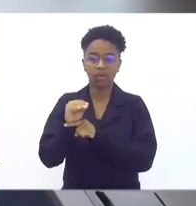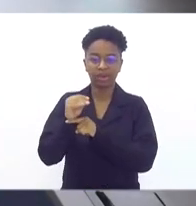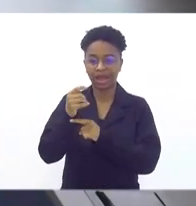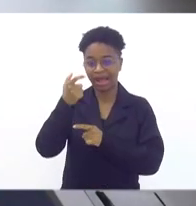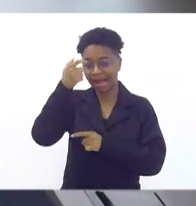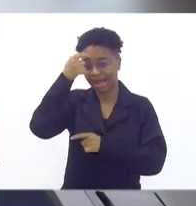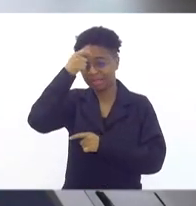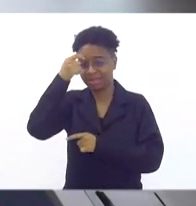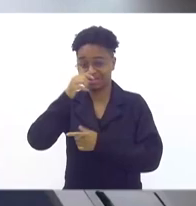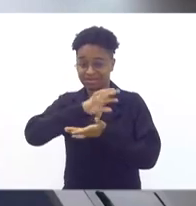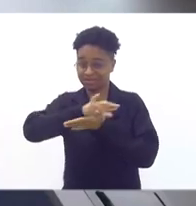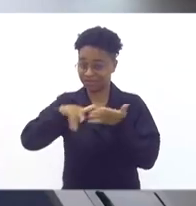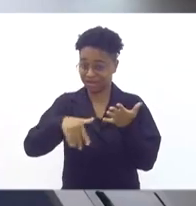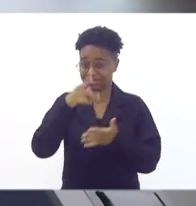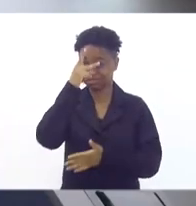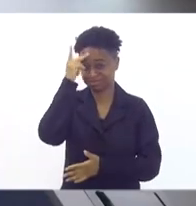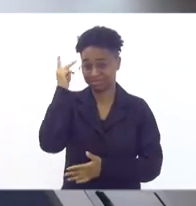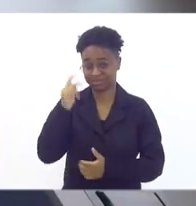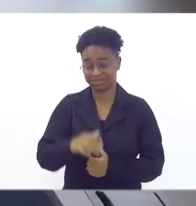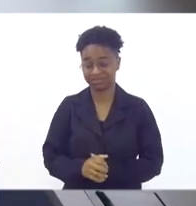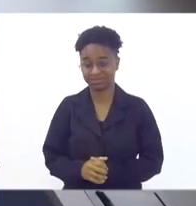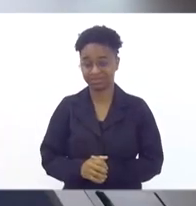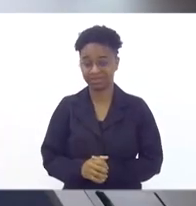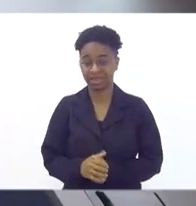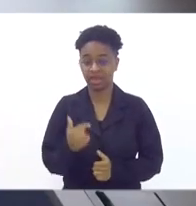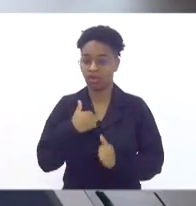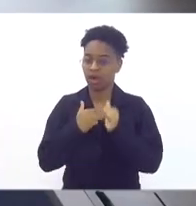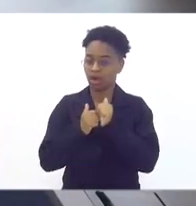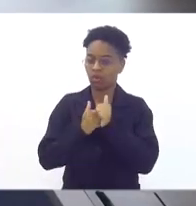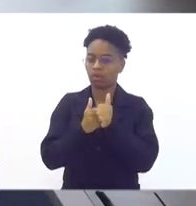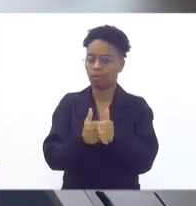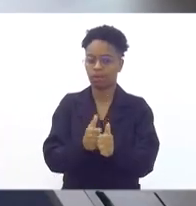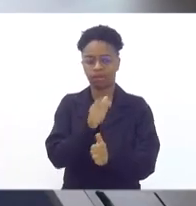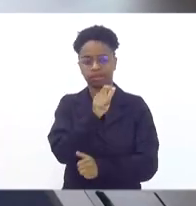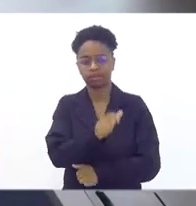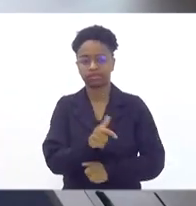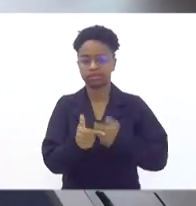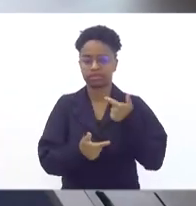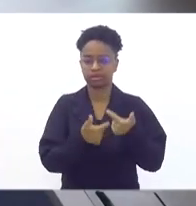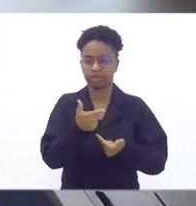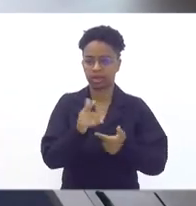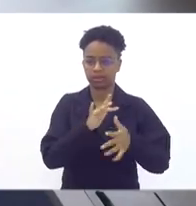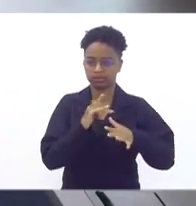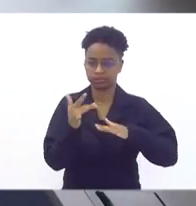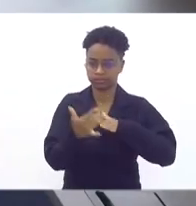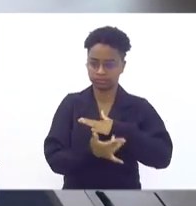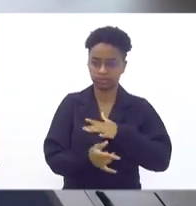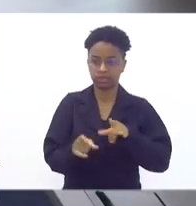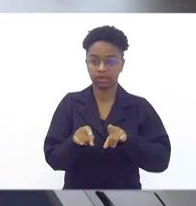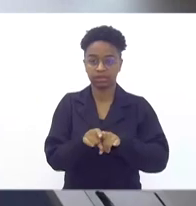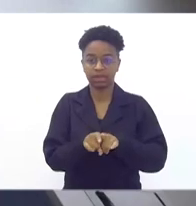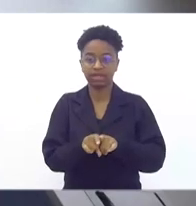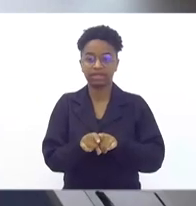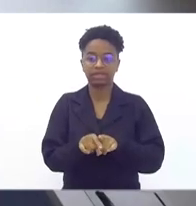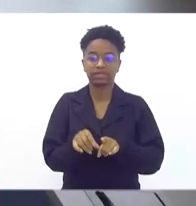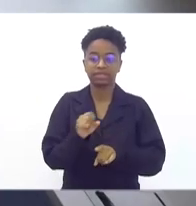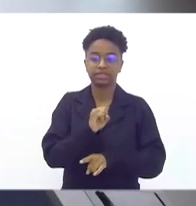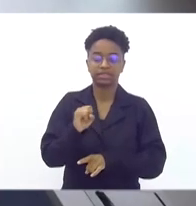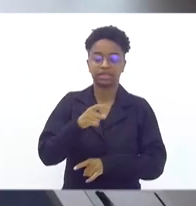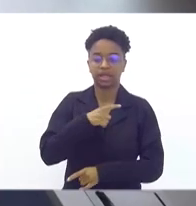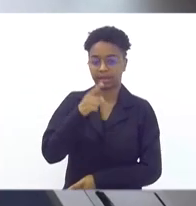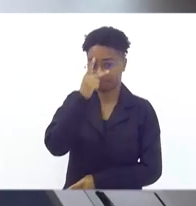muita gente eu acompanho o trabalho dele nas redes sociais e sempre que a gente tem pessoas